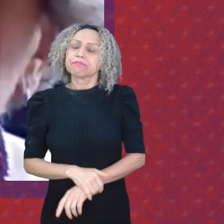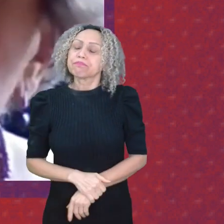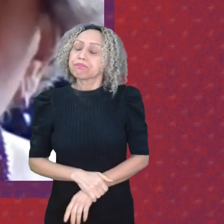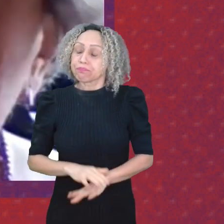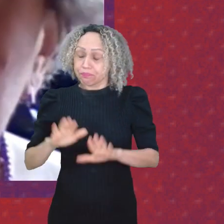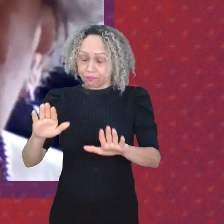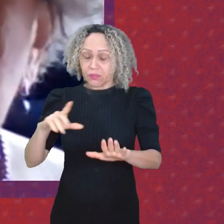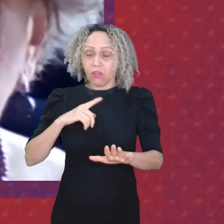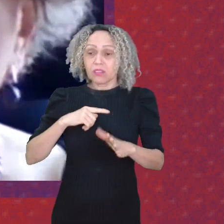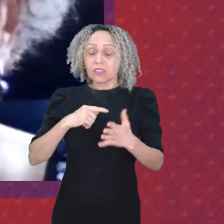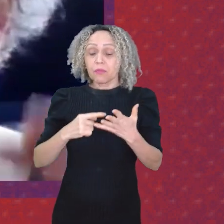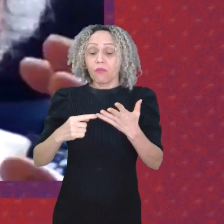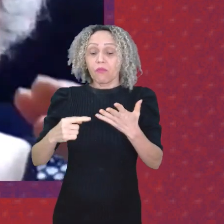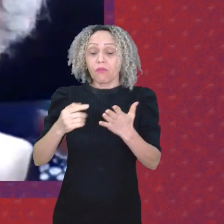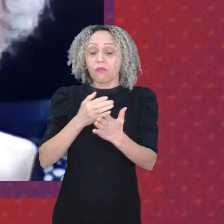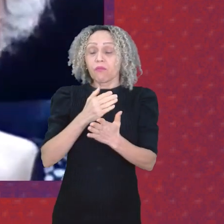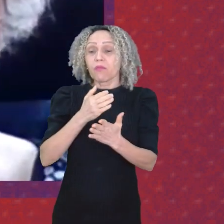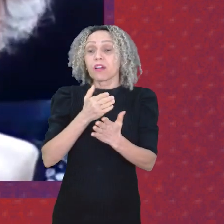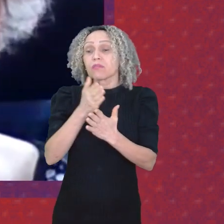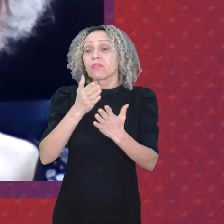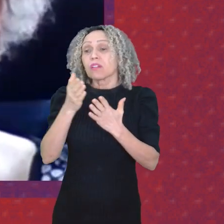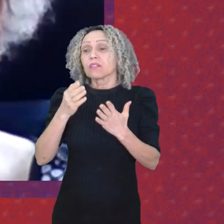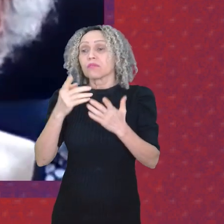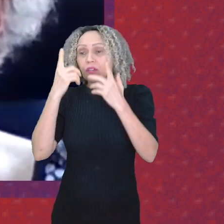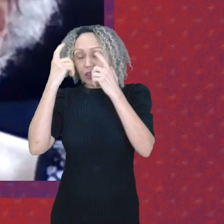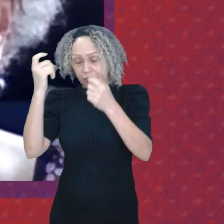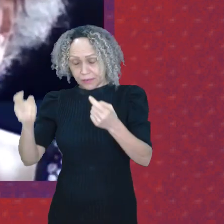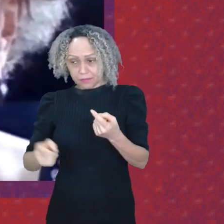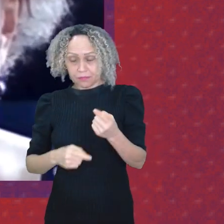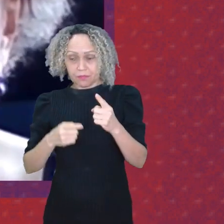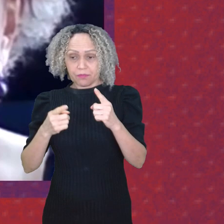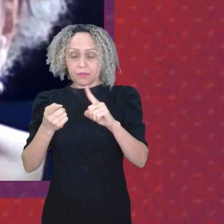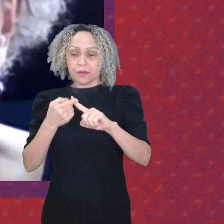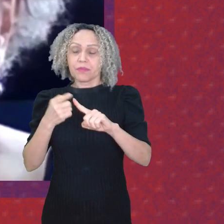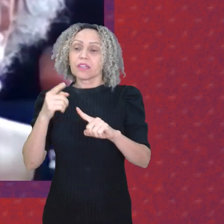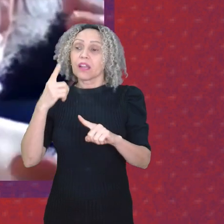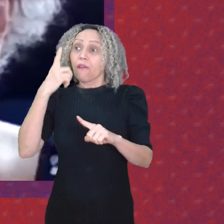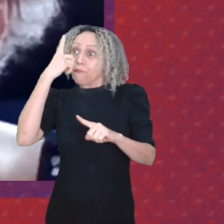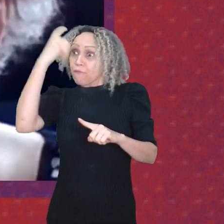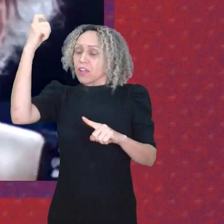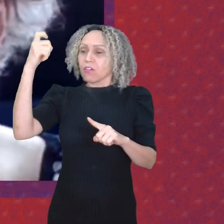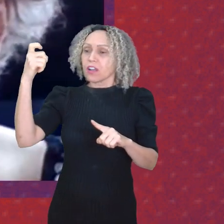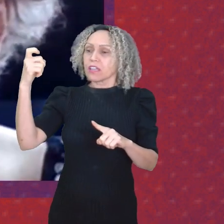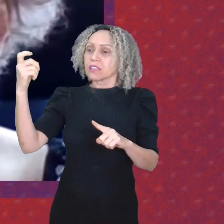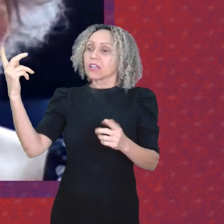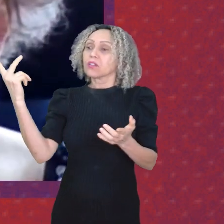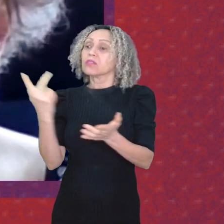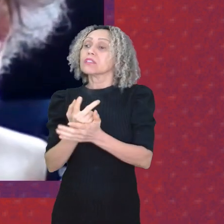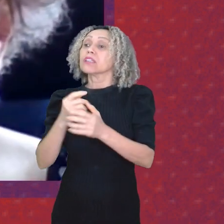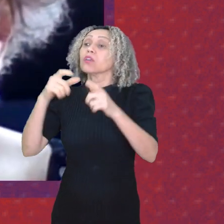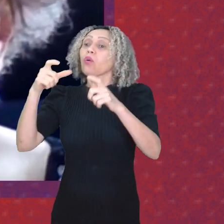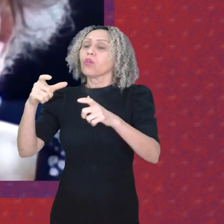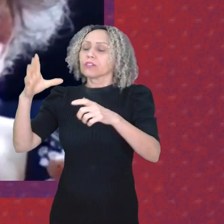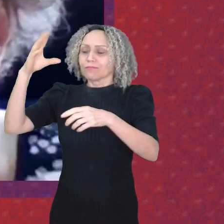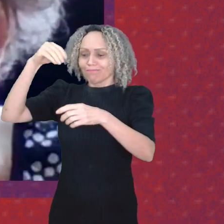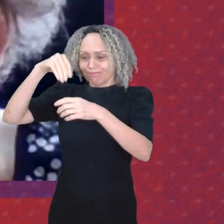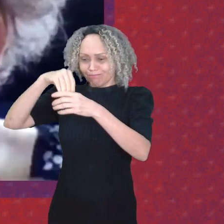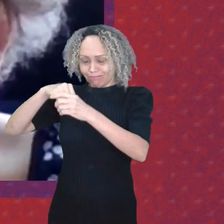violência doméstica. A violência doméstica é aquela que acontece no âmbito